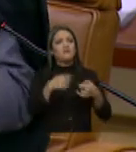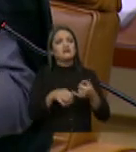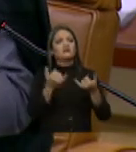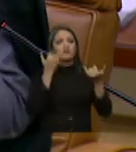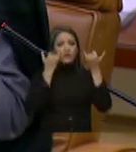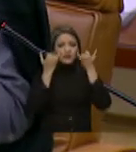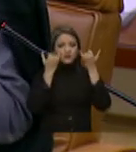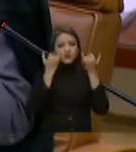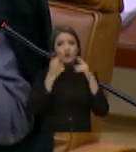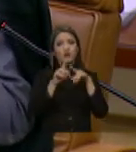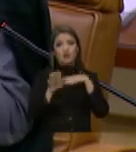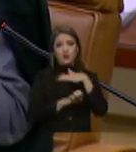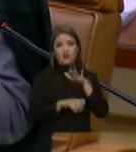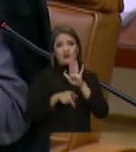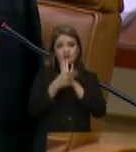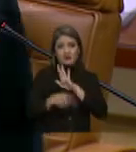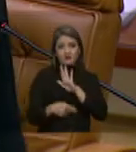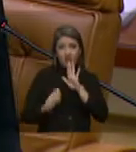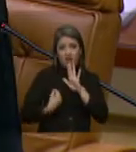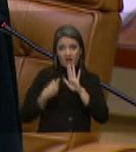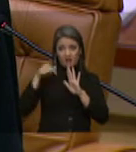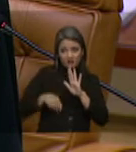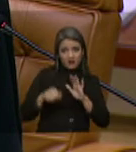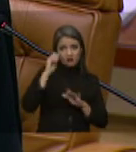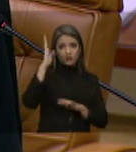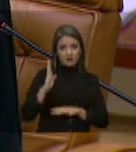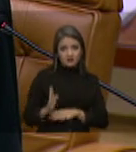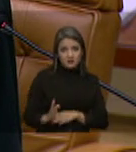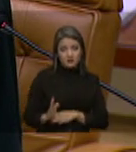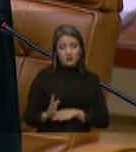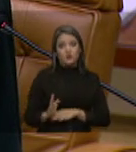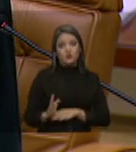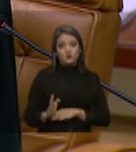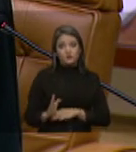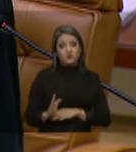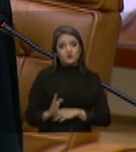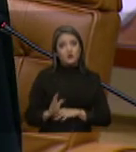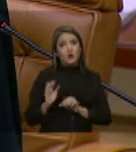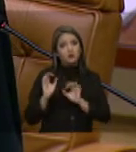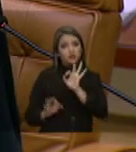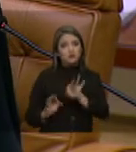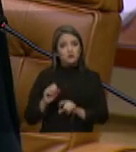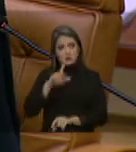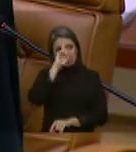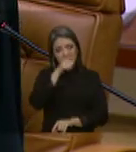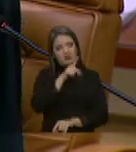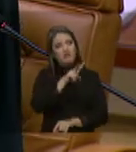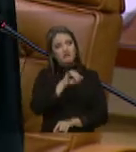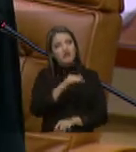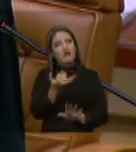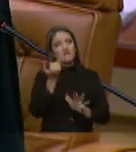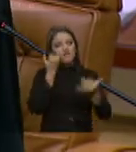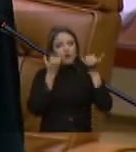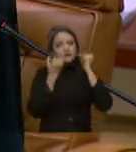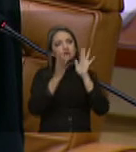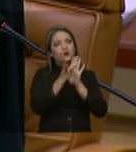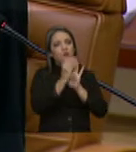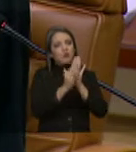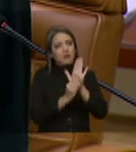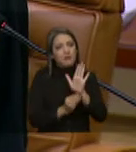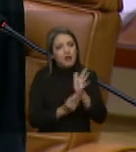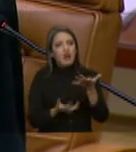que está sob jurisdição brasileira determinar que essa empresa forneça os dados telemáticos dados